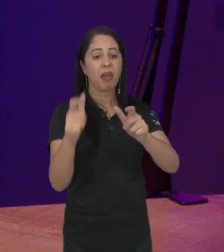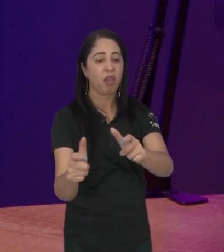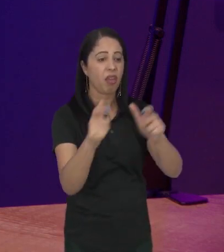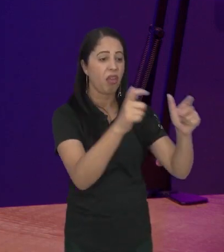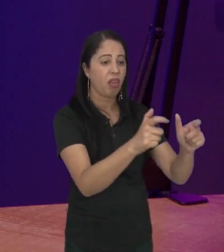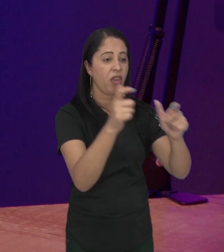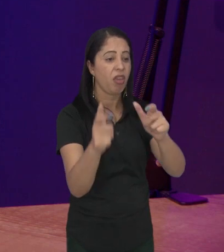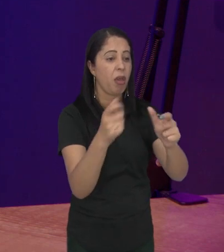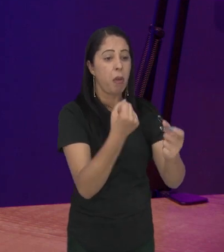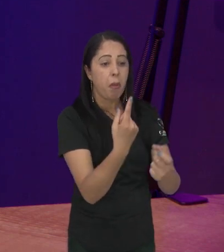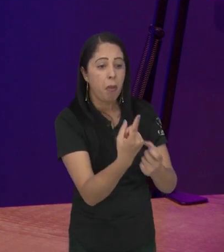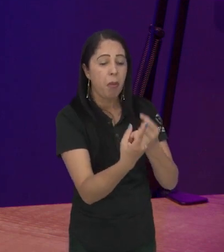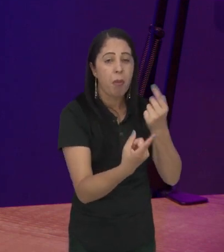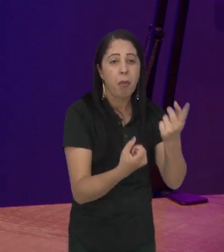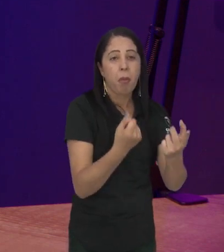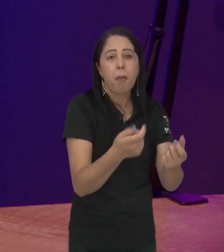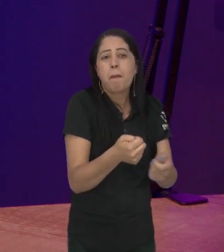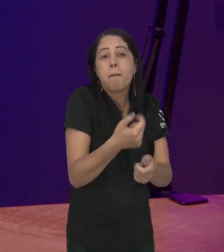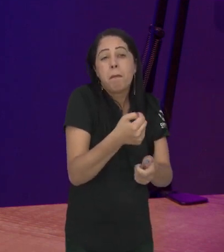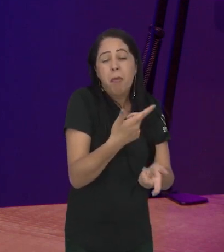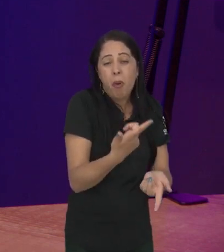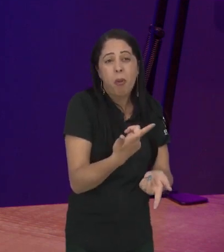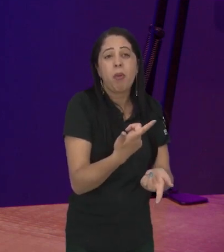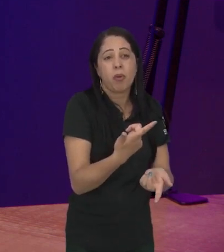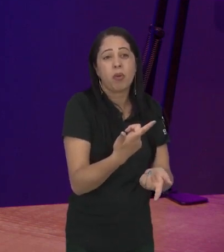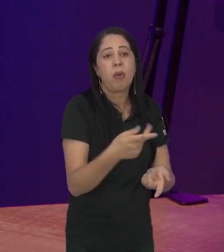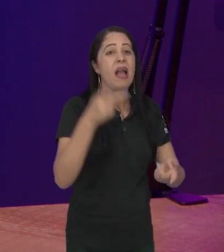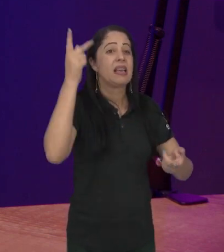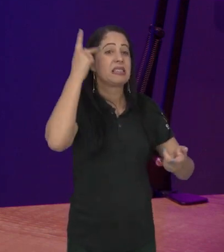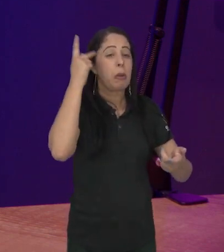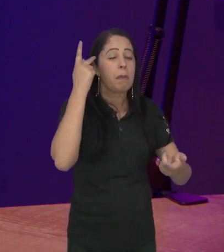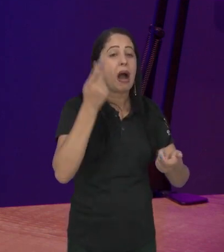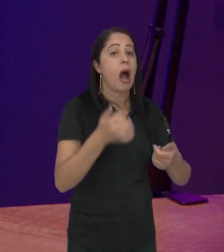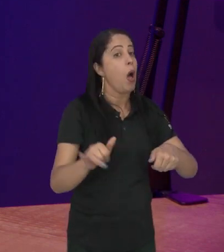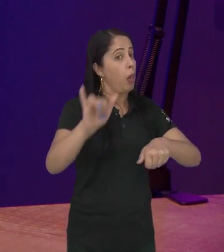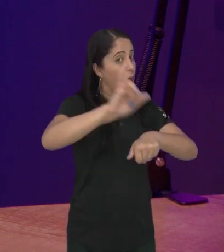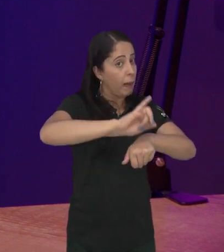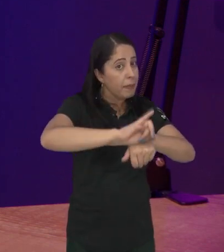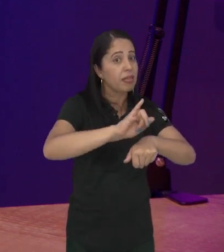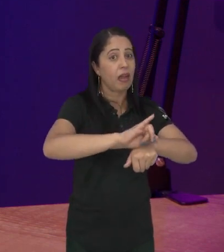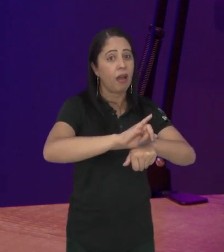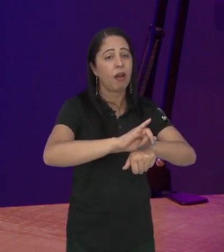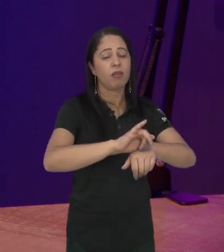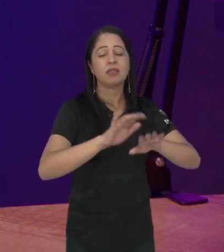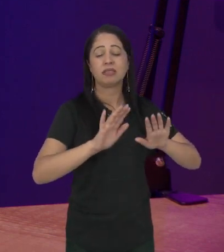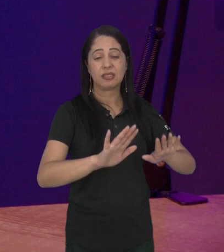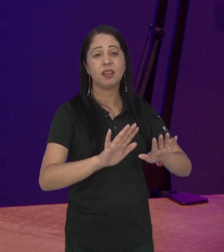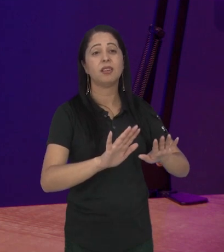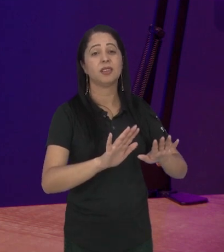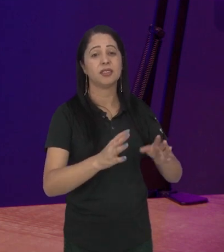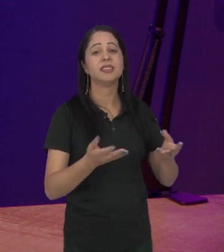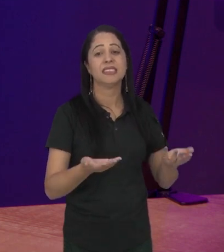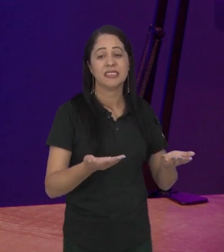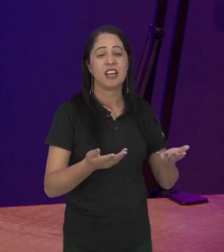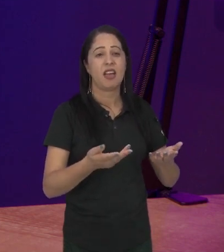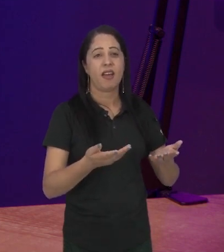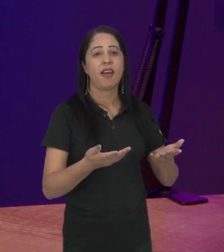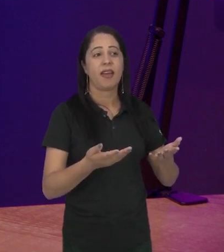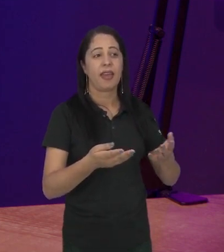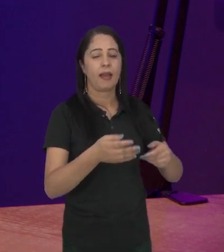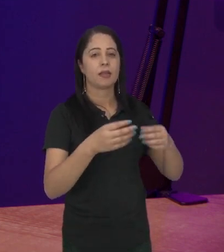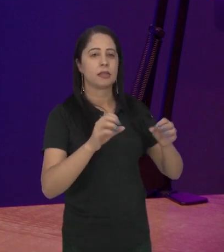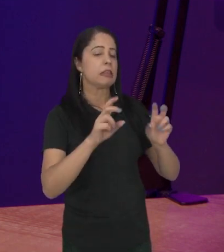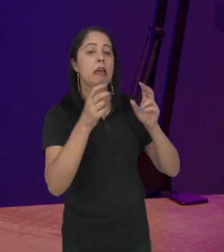cinemas, não entram em todos. Às vezes ficam só em alguns cinemas em São Paulo, né, de grandes capitais. Então,